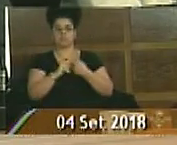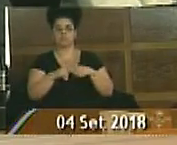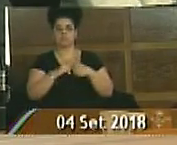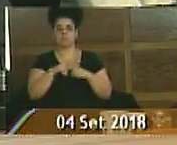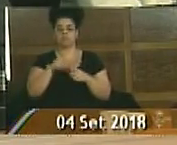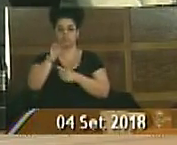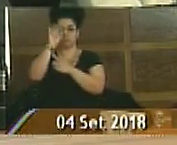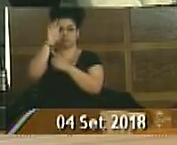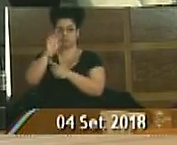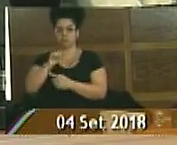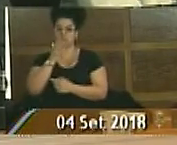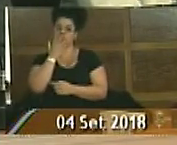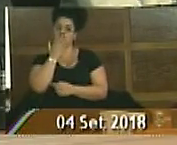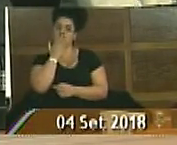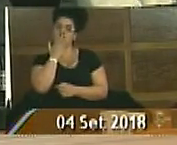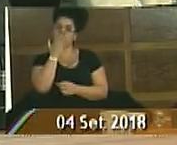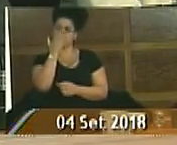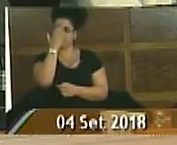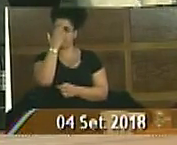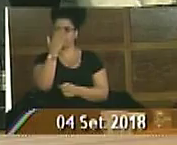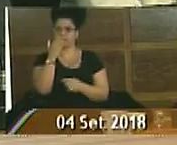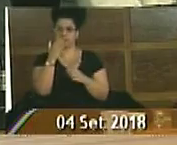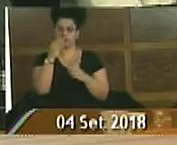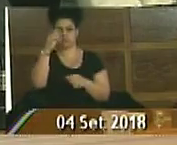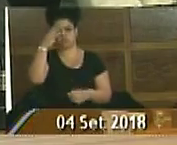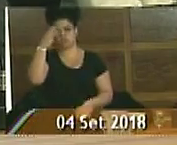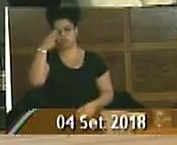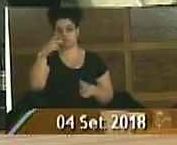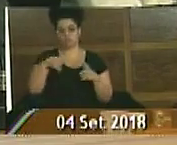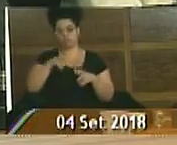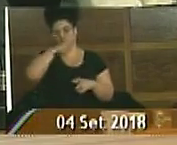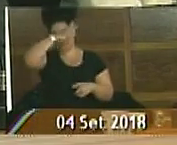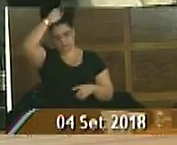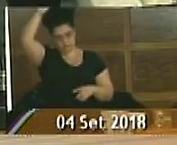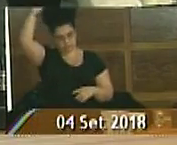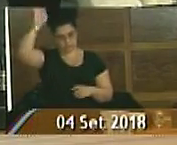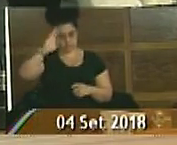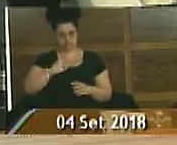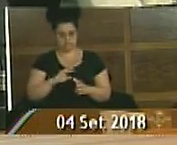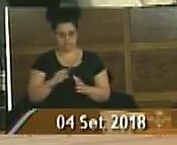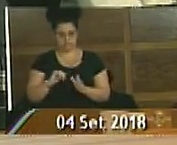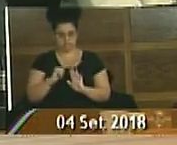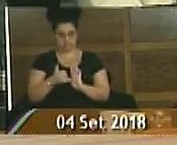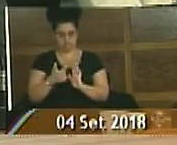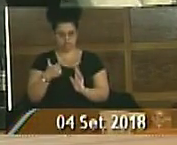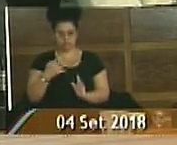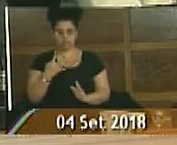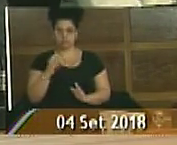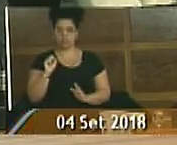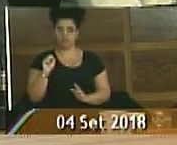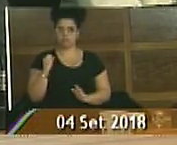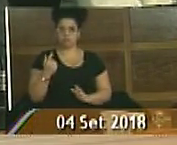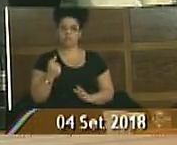Avenida Caravelas, em frente ao Shopping Pirata, bairro Balneário. Indicação 2497,